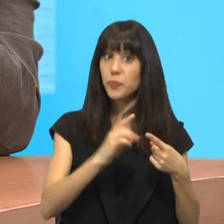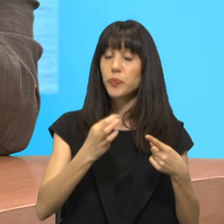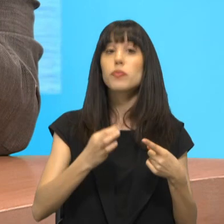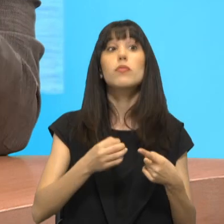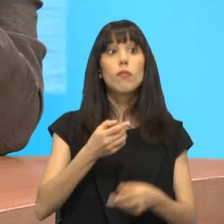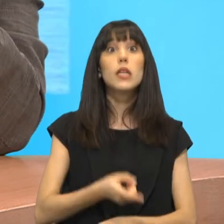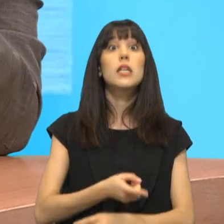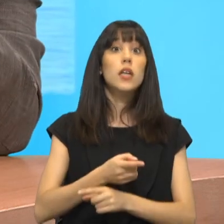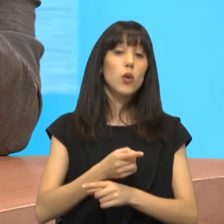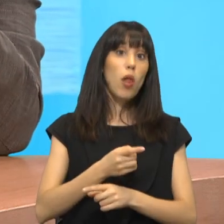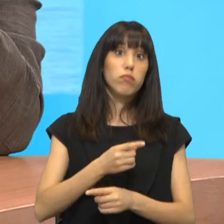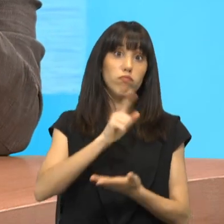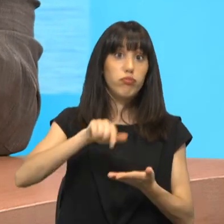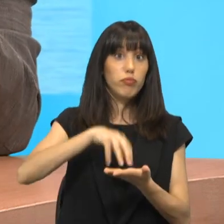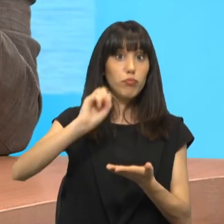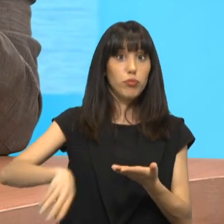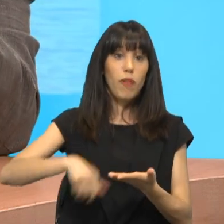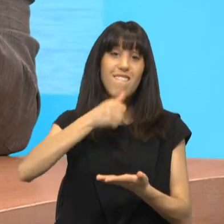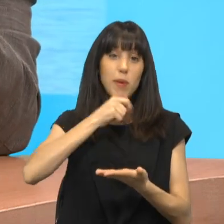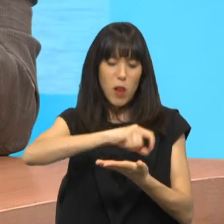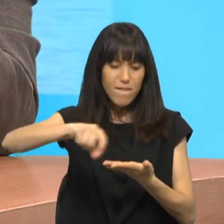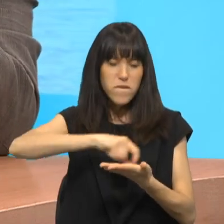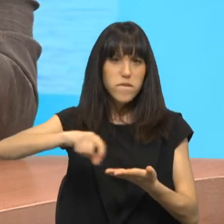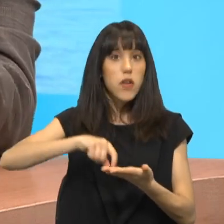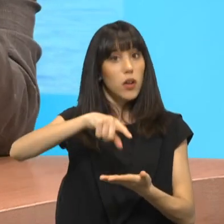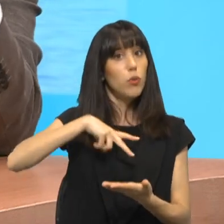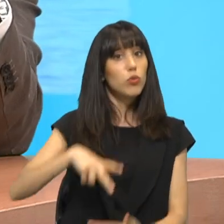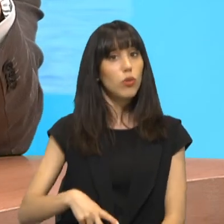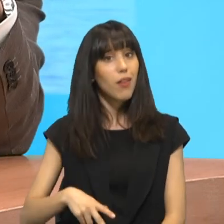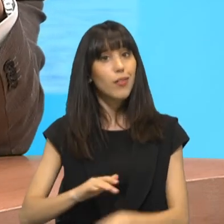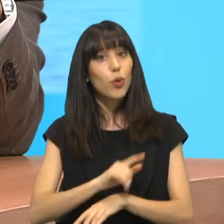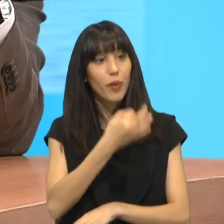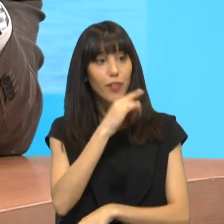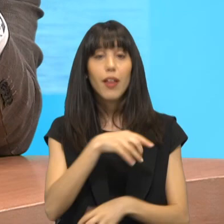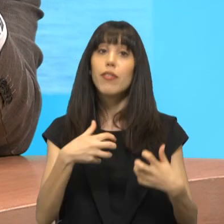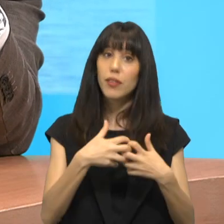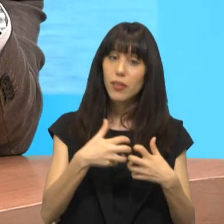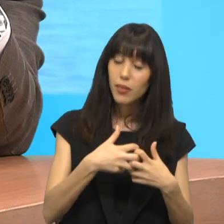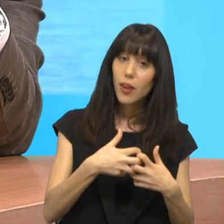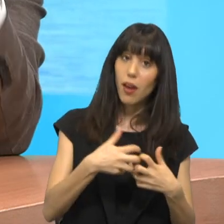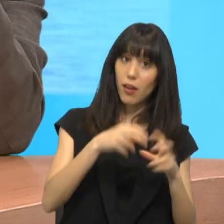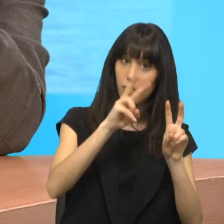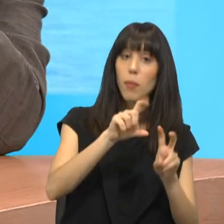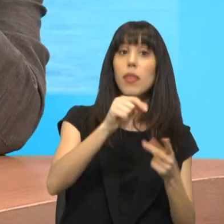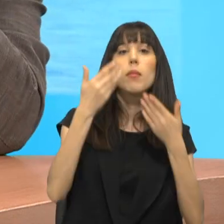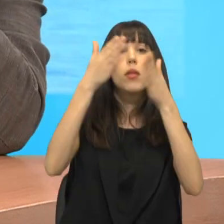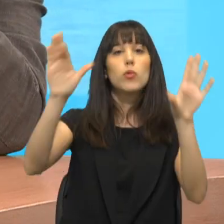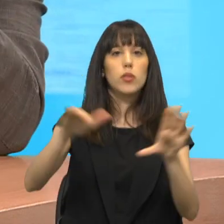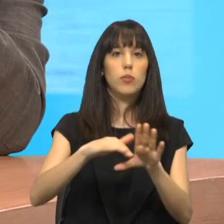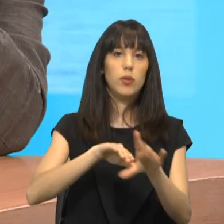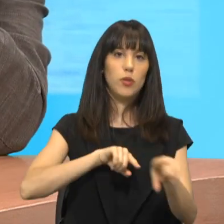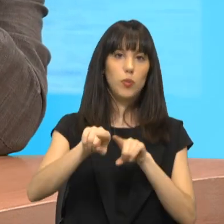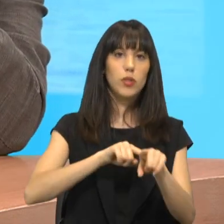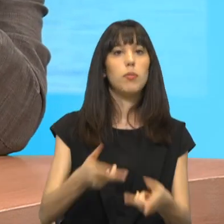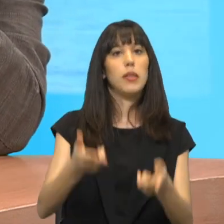censurada em Portugal, precisamente por causa do tema da guerra e do tema da democracia e da participação política, da